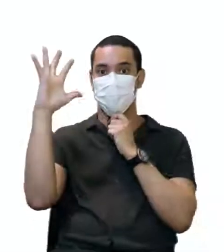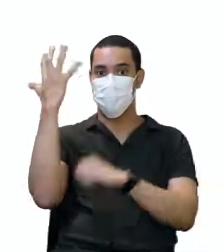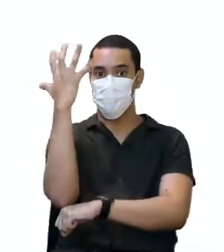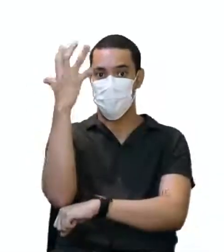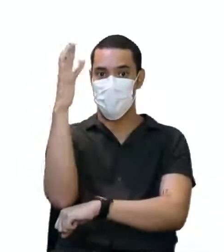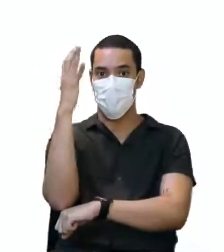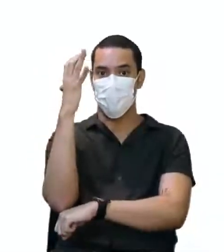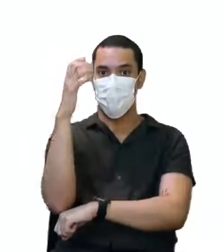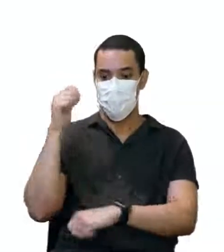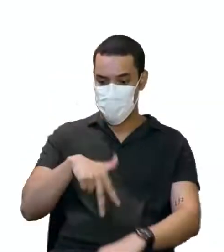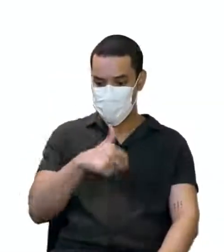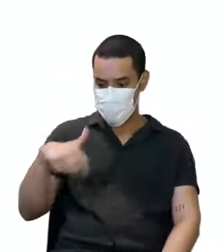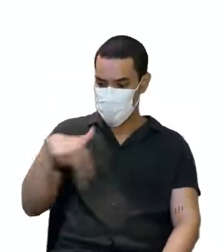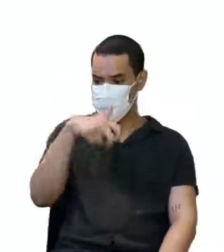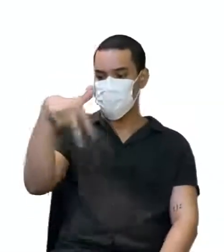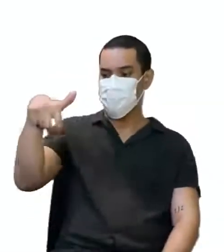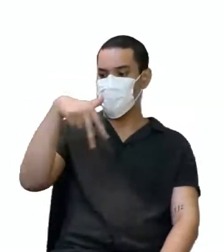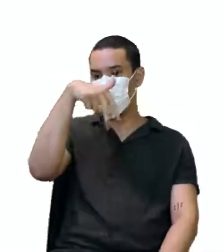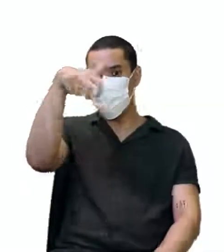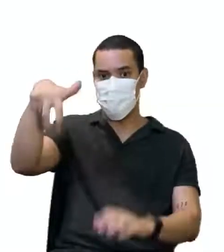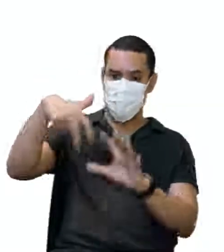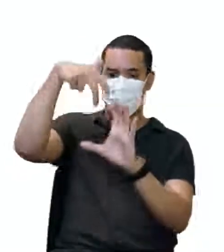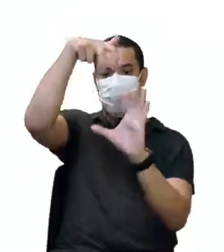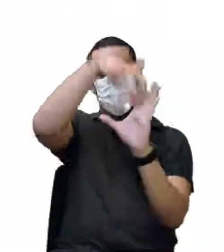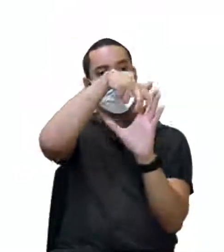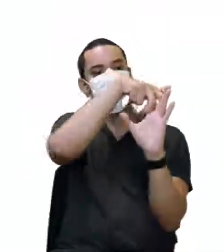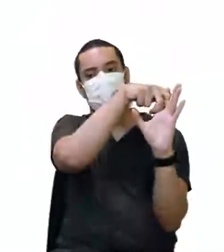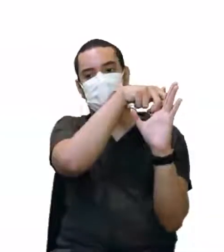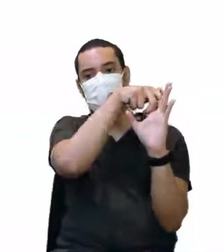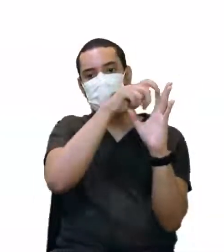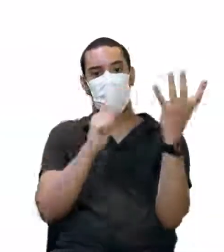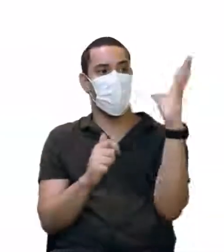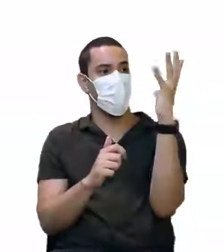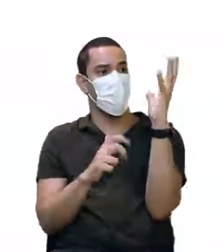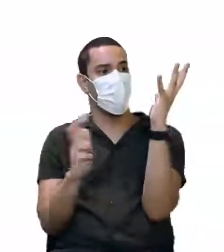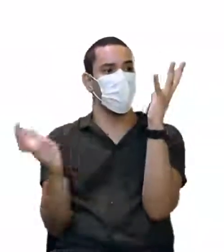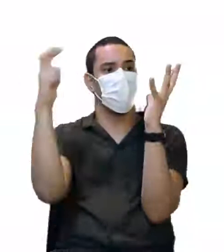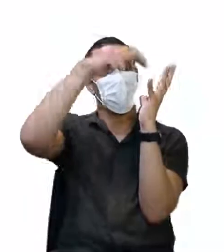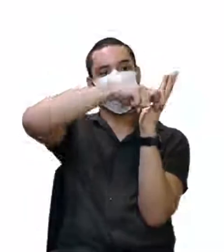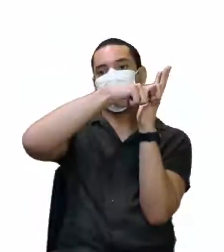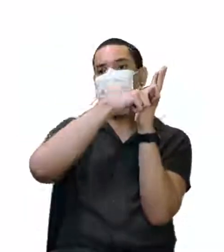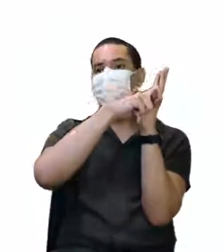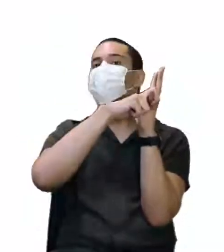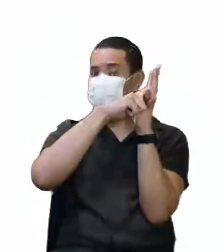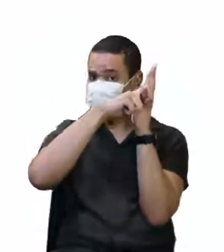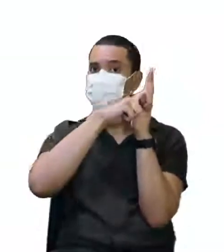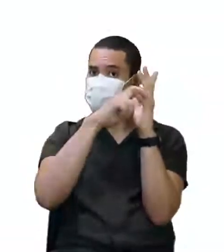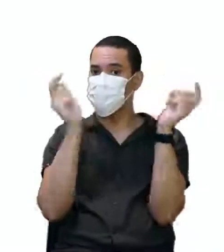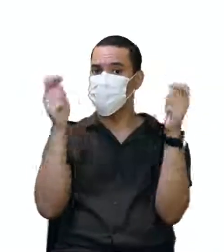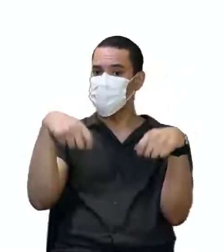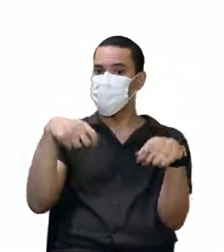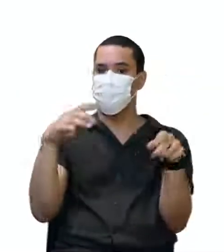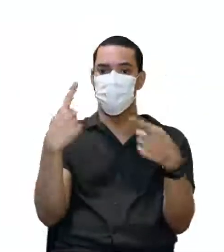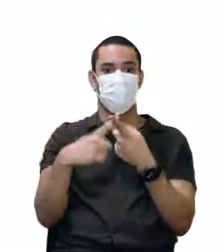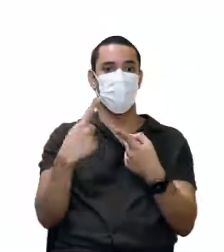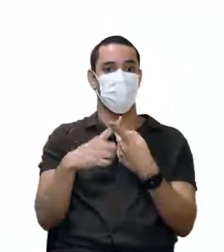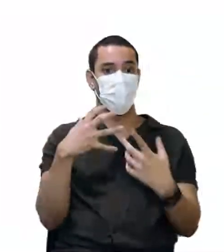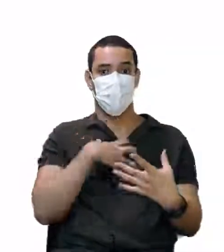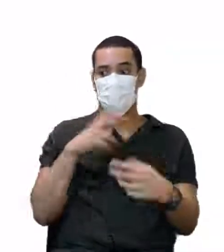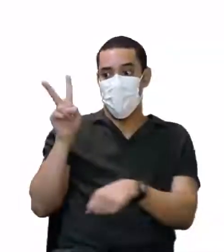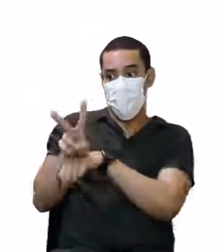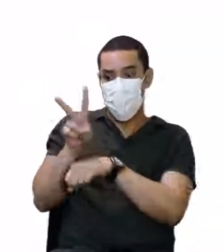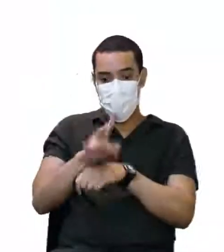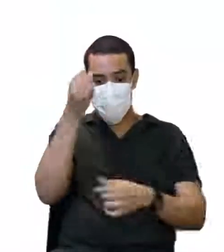sim. Tá? Então elas pegavam rapidamente, eu colocava filhote e subia e tentava se proteger de alguma forma, porque elas não tinham